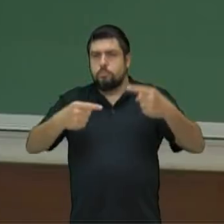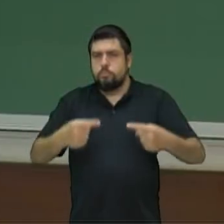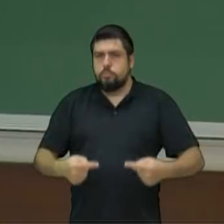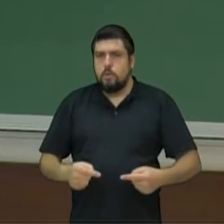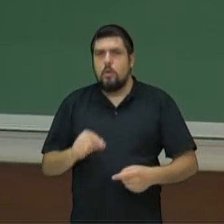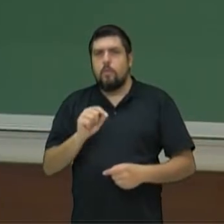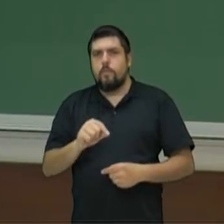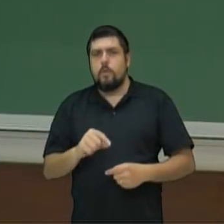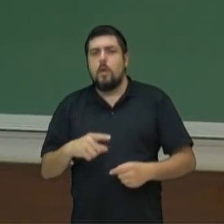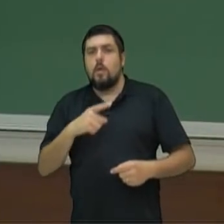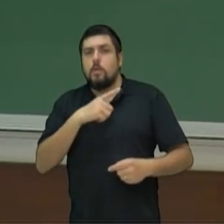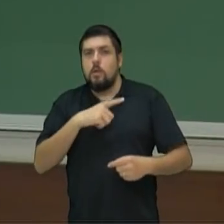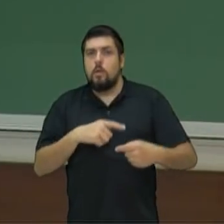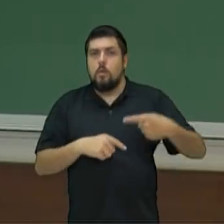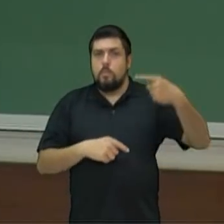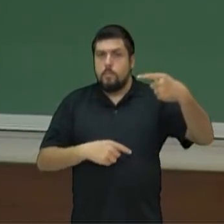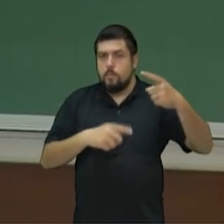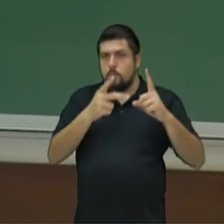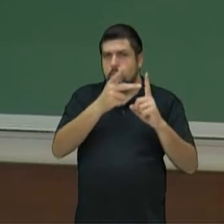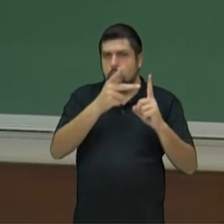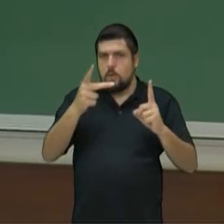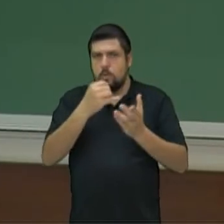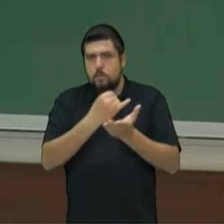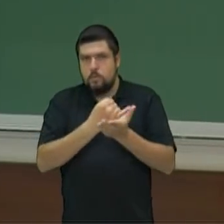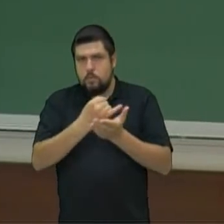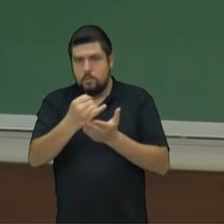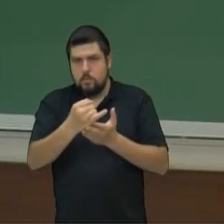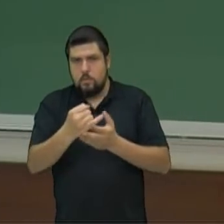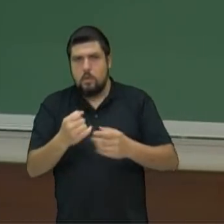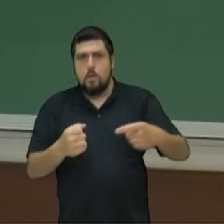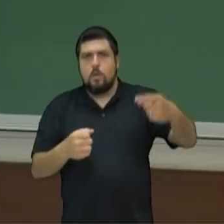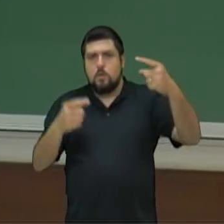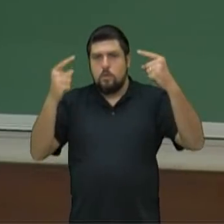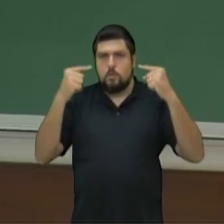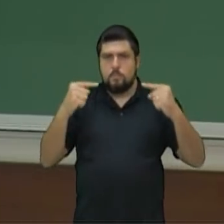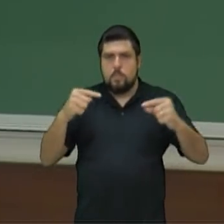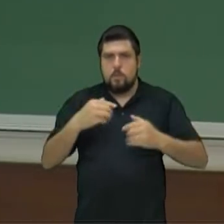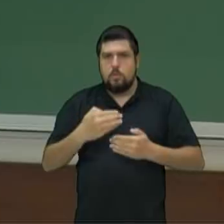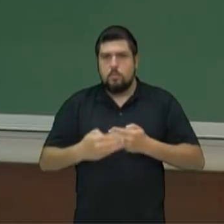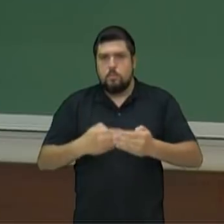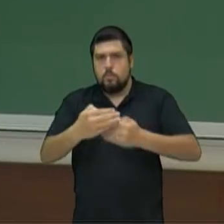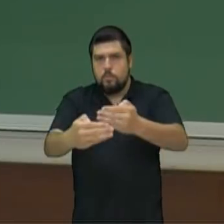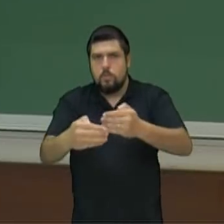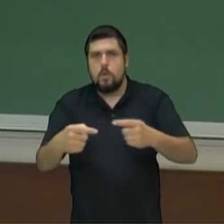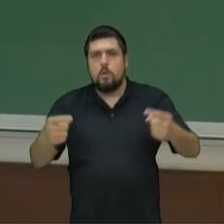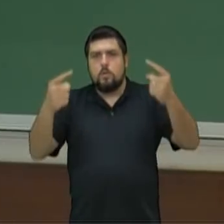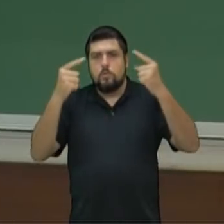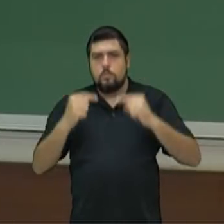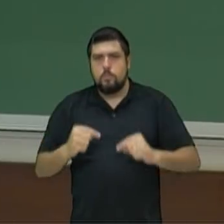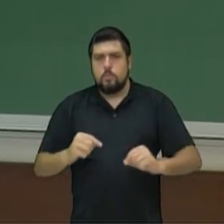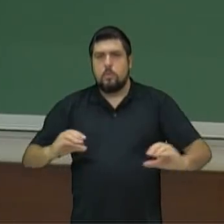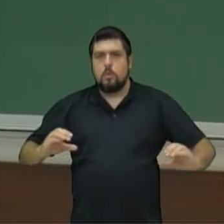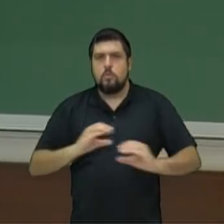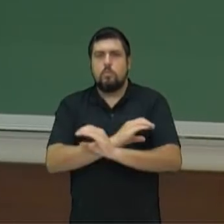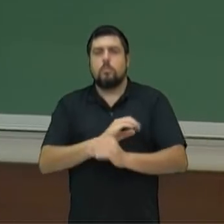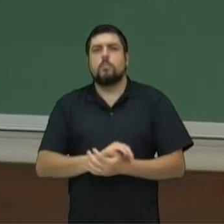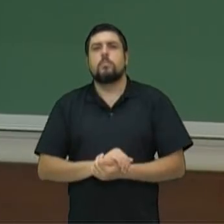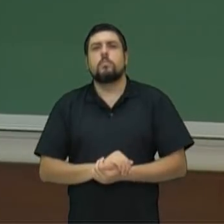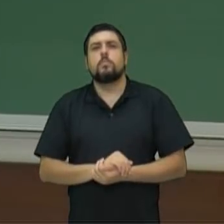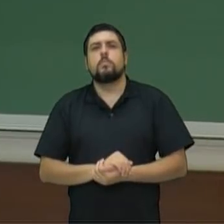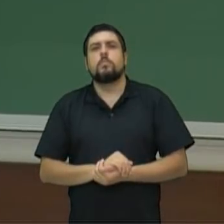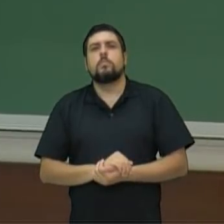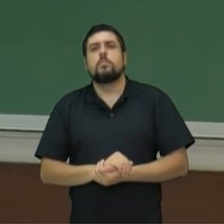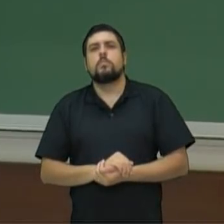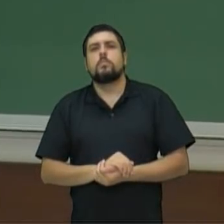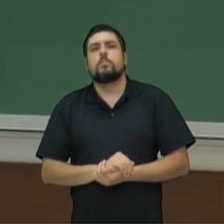temos um primeiro parágrafo de introdução, nós temos desenvolvimento e nós temos conclusão. Vamos ver cada um deles.